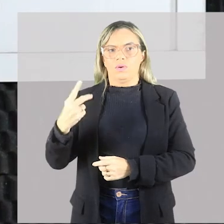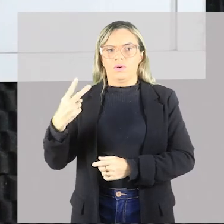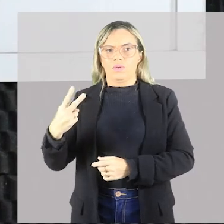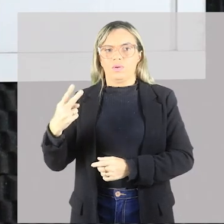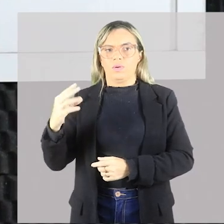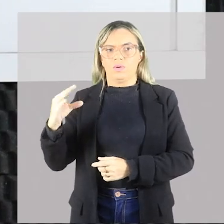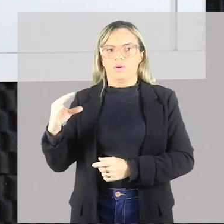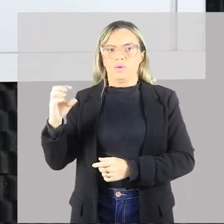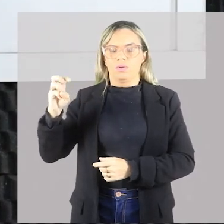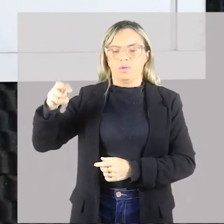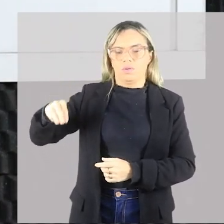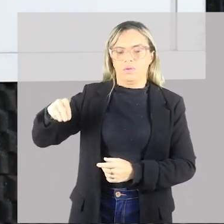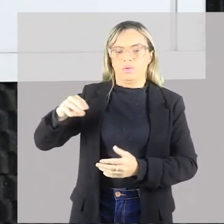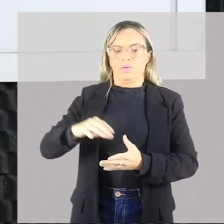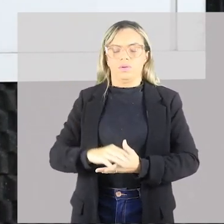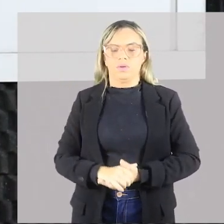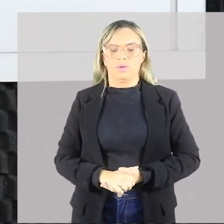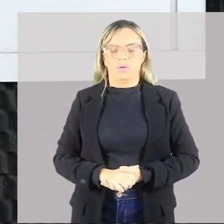centímetros.